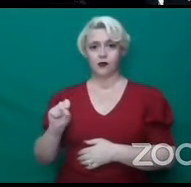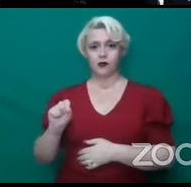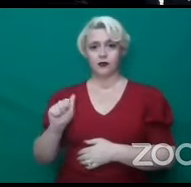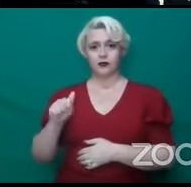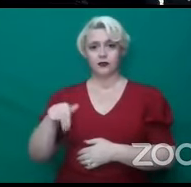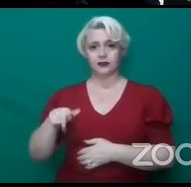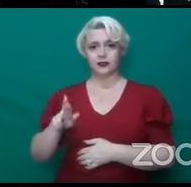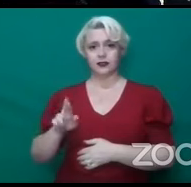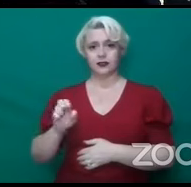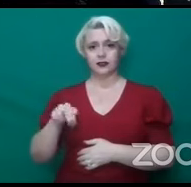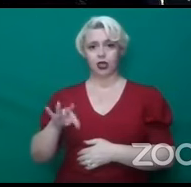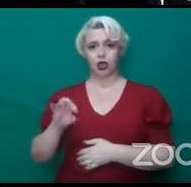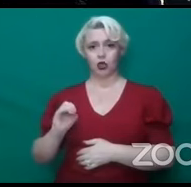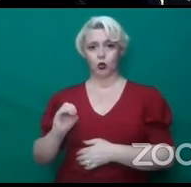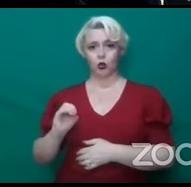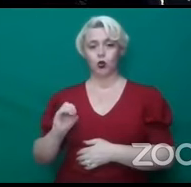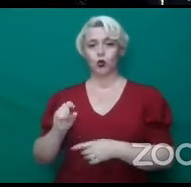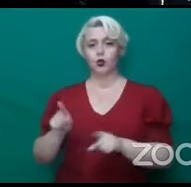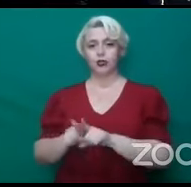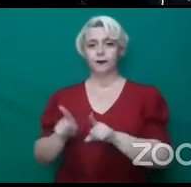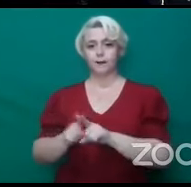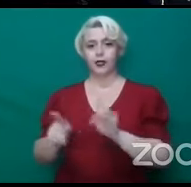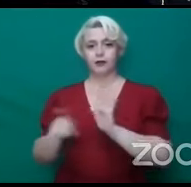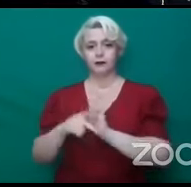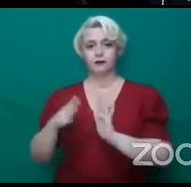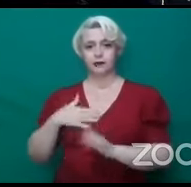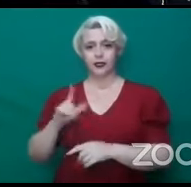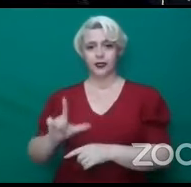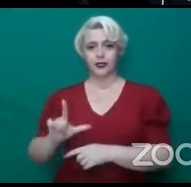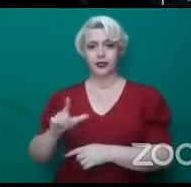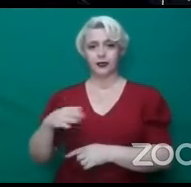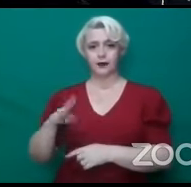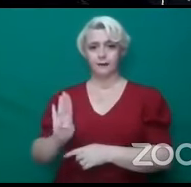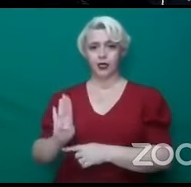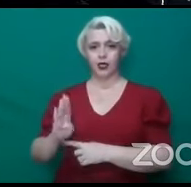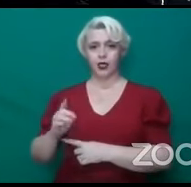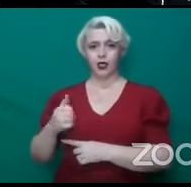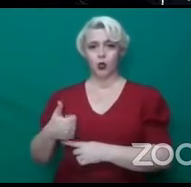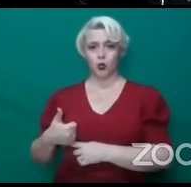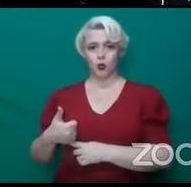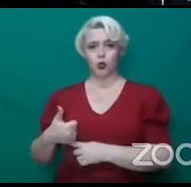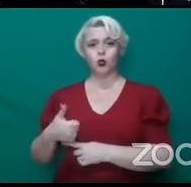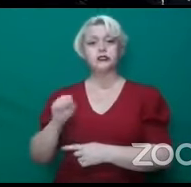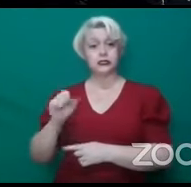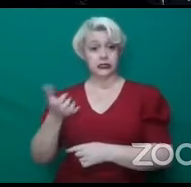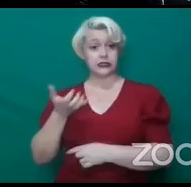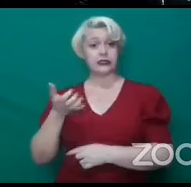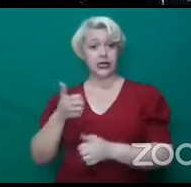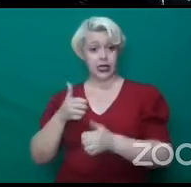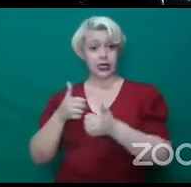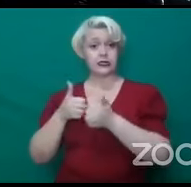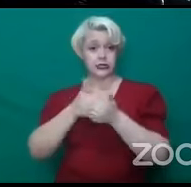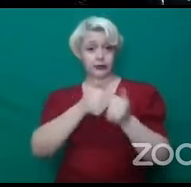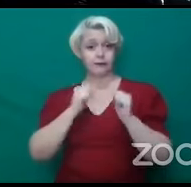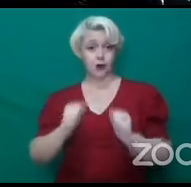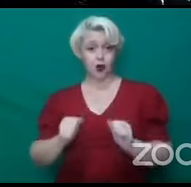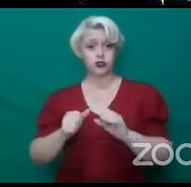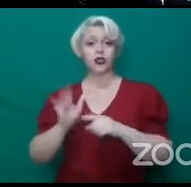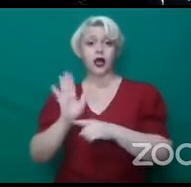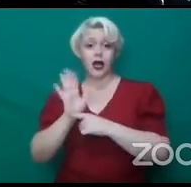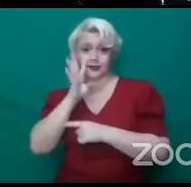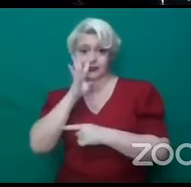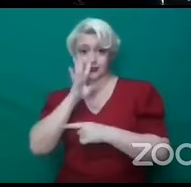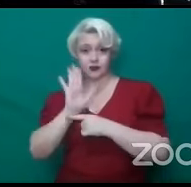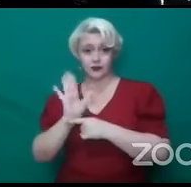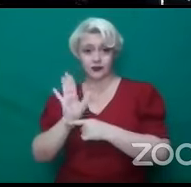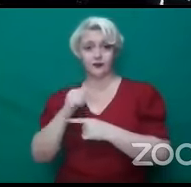o nome, e tem o meu também, TuaneLB1, se quiserem me seguir, depois de assistir o filme podem me mandar mensagem, que a parte mais gostosa é você